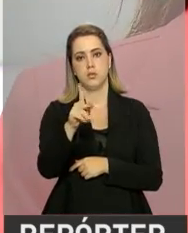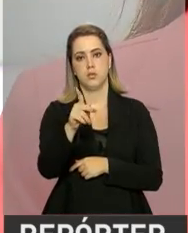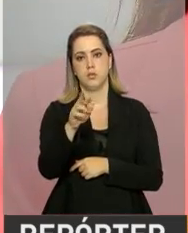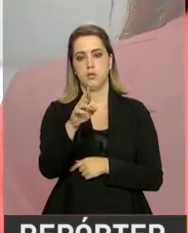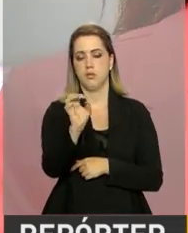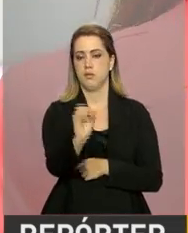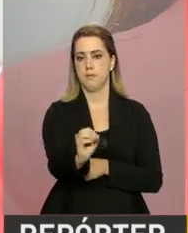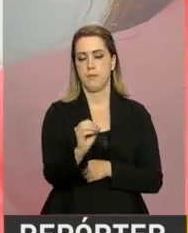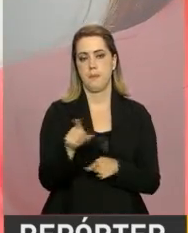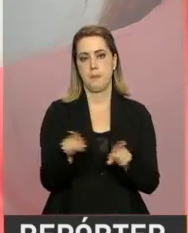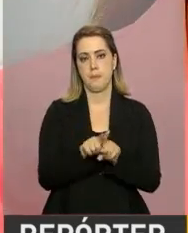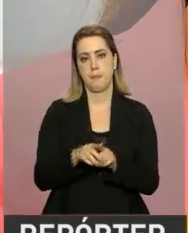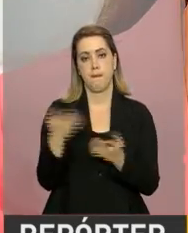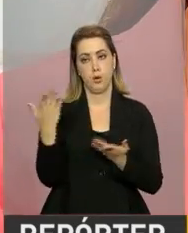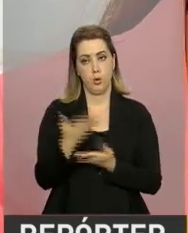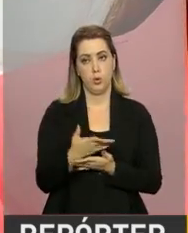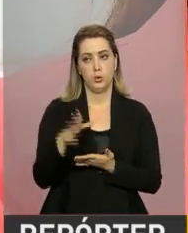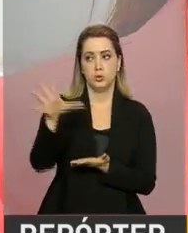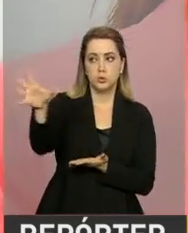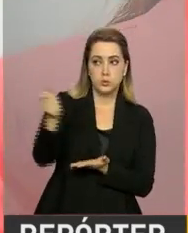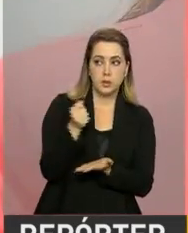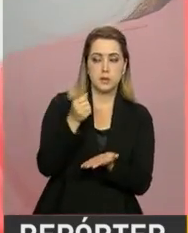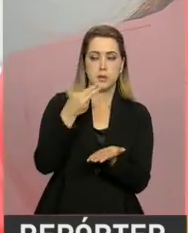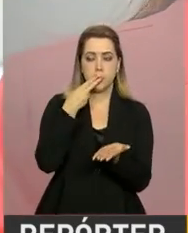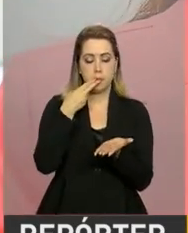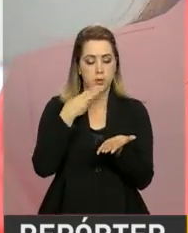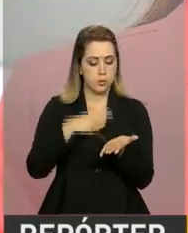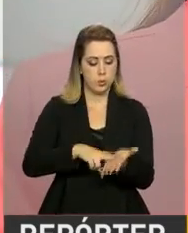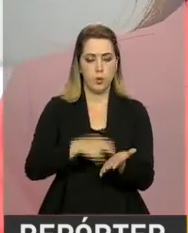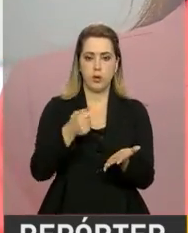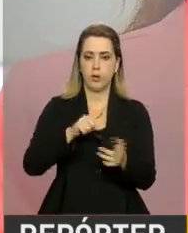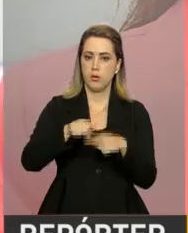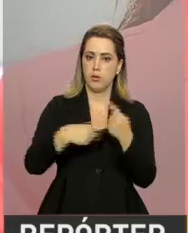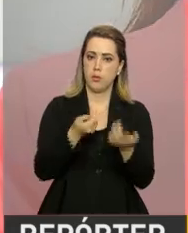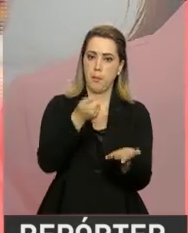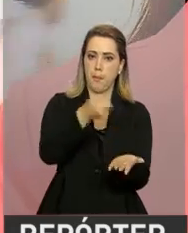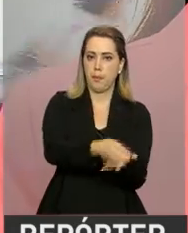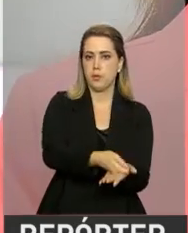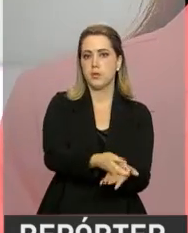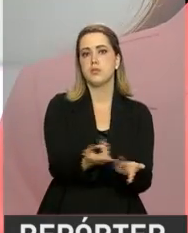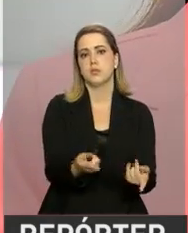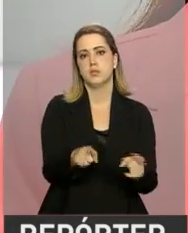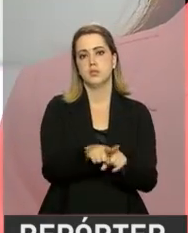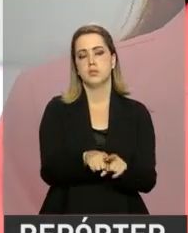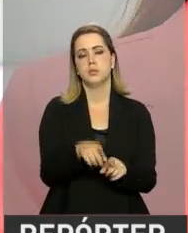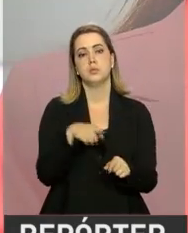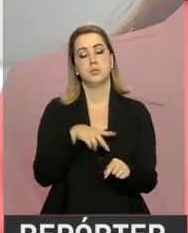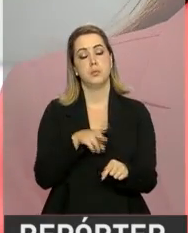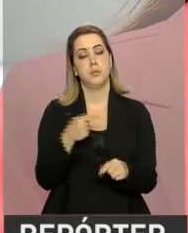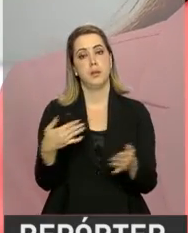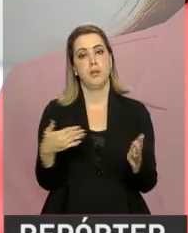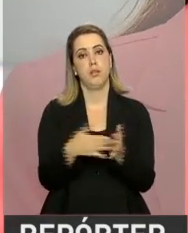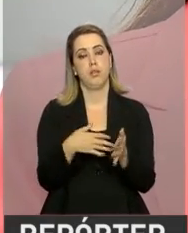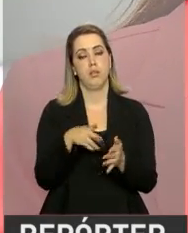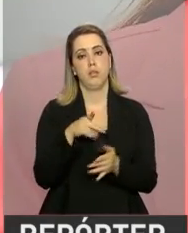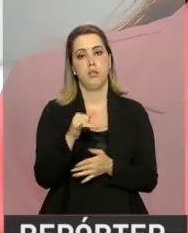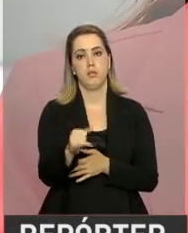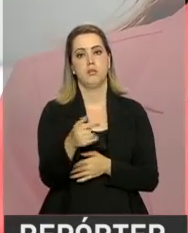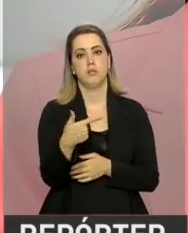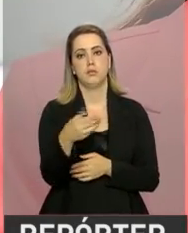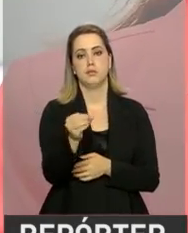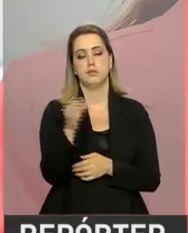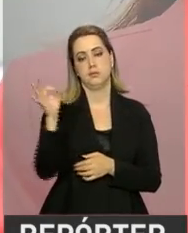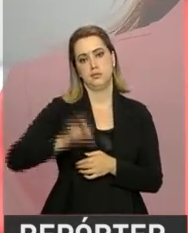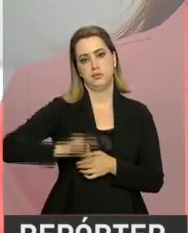recebe a multa em casa pelos Correios e faz o pagamento dentro do prazo de validade tem um desconto de